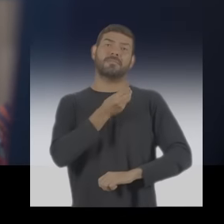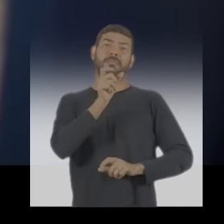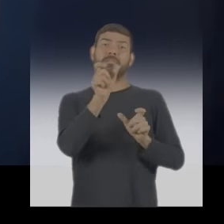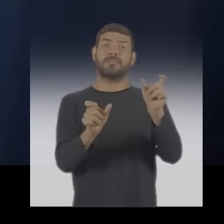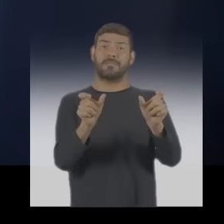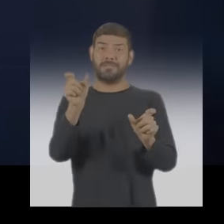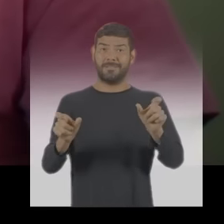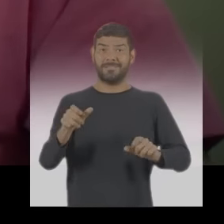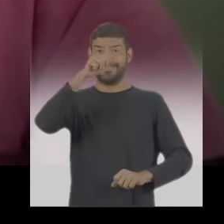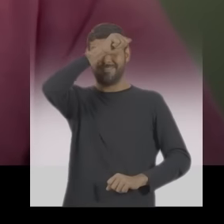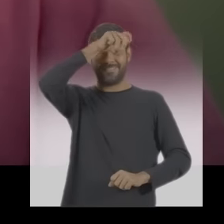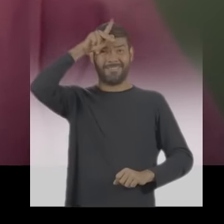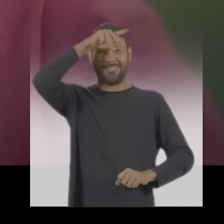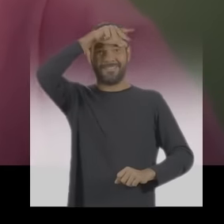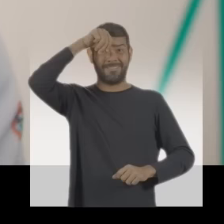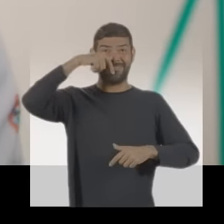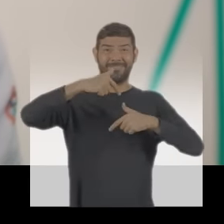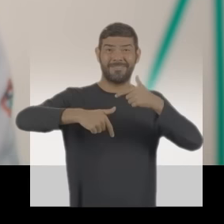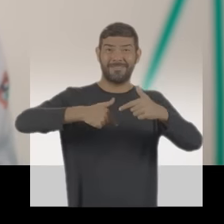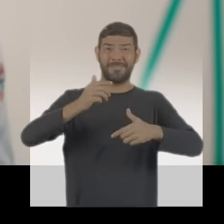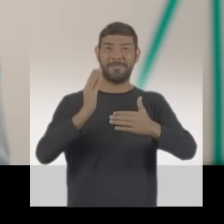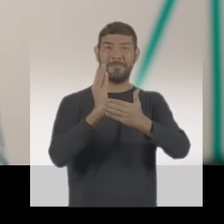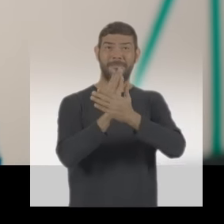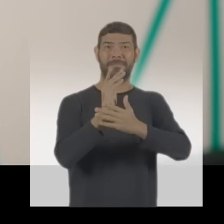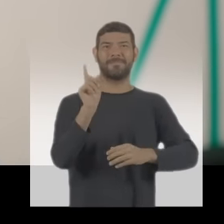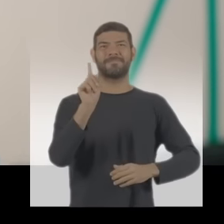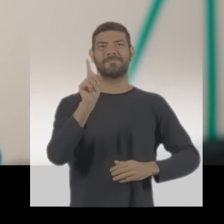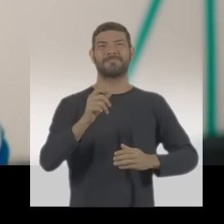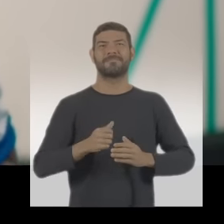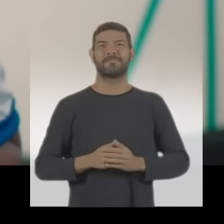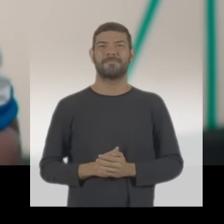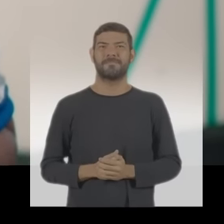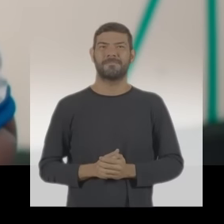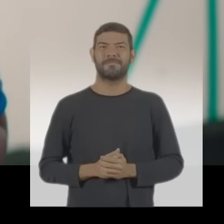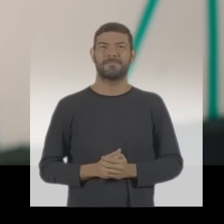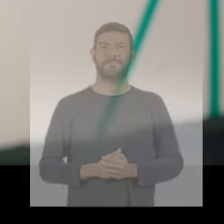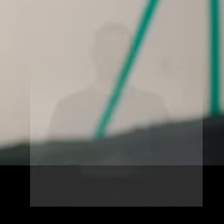a qualidade de vida da nossa gente. Prefeitura de Manaus, o trabalho não para.